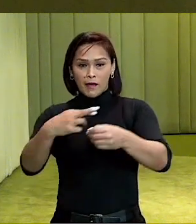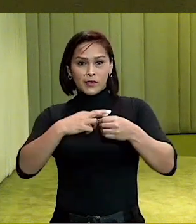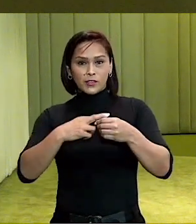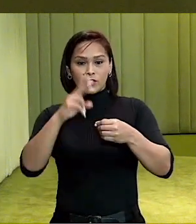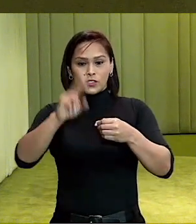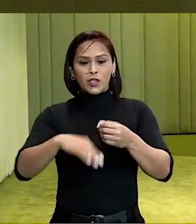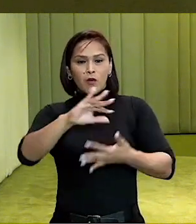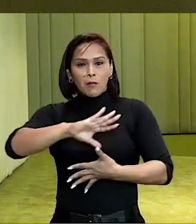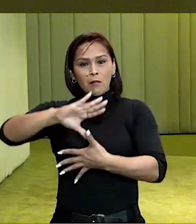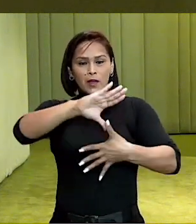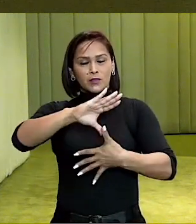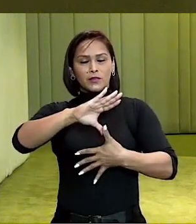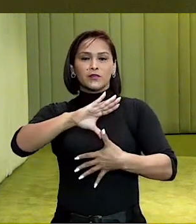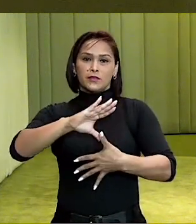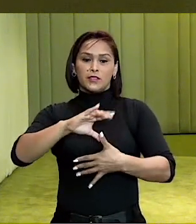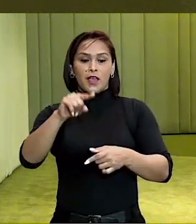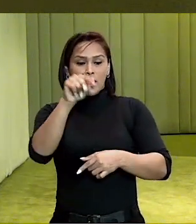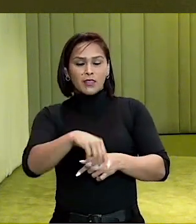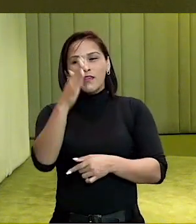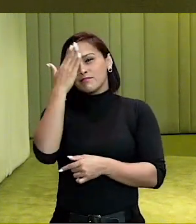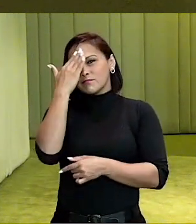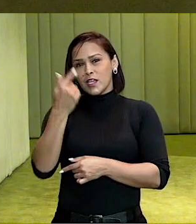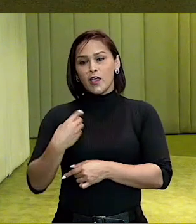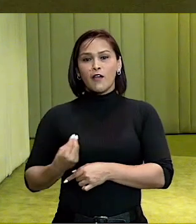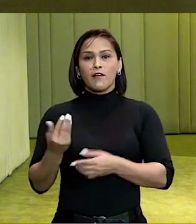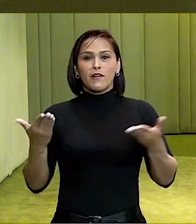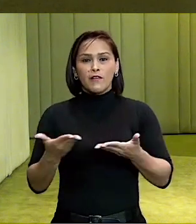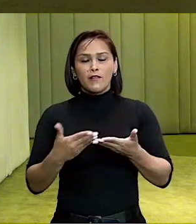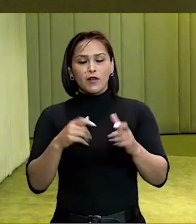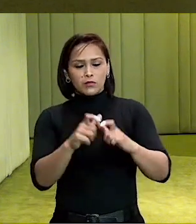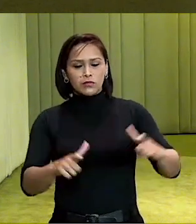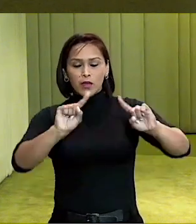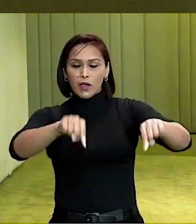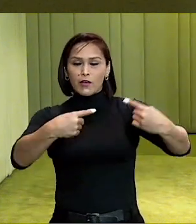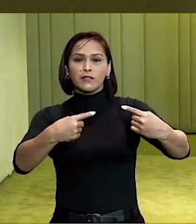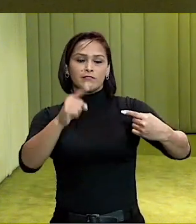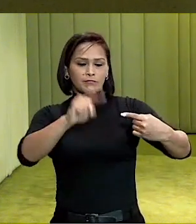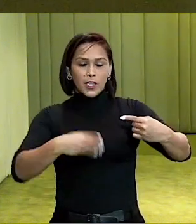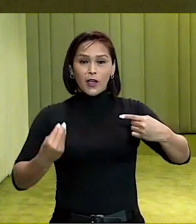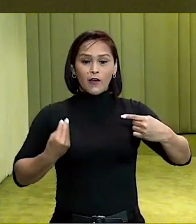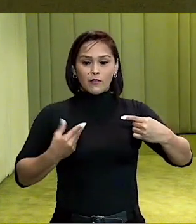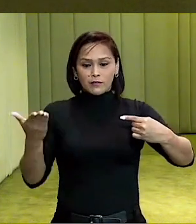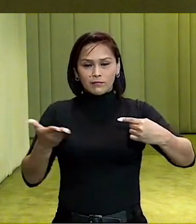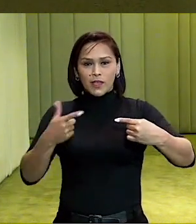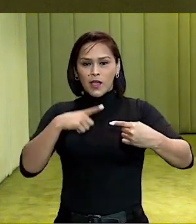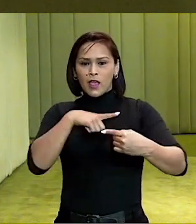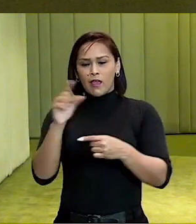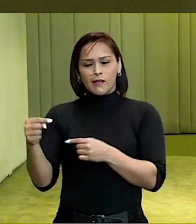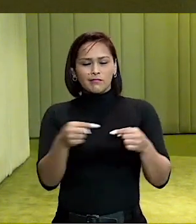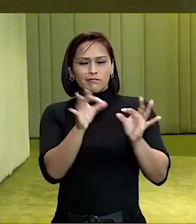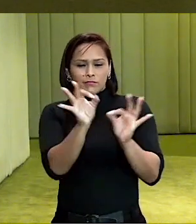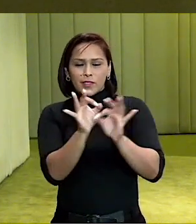para o continente. Neste sentido, vivemos hoje um momento desafiador. De maneira acertada,